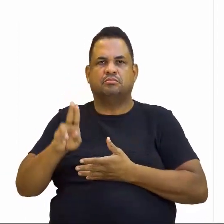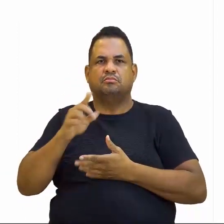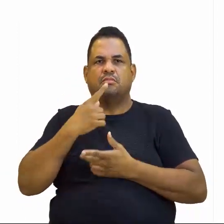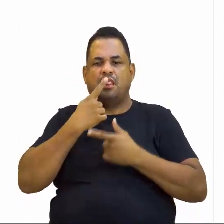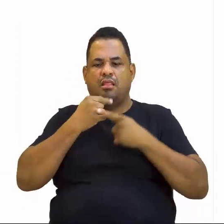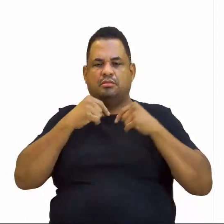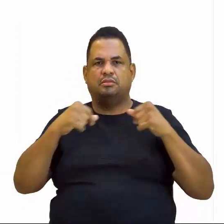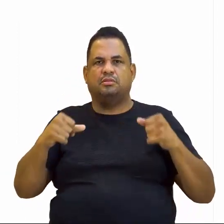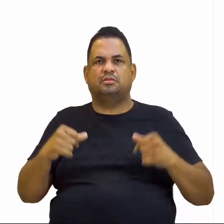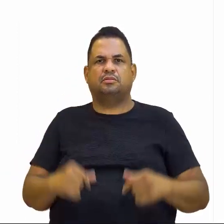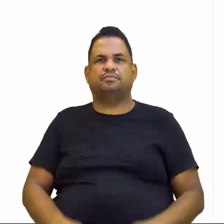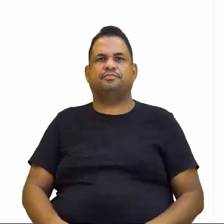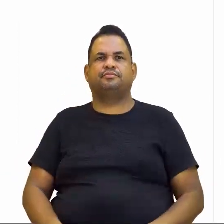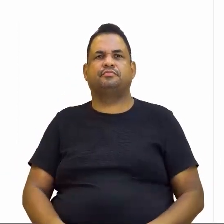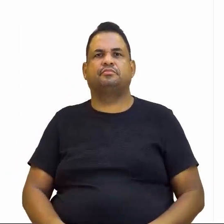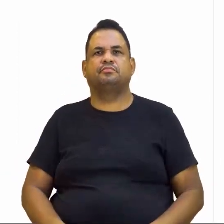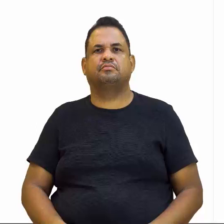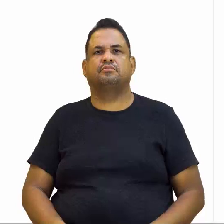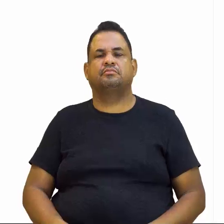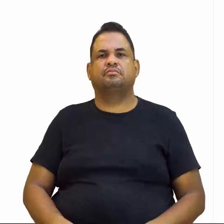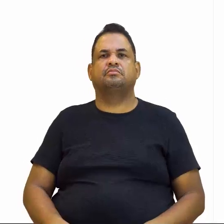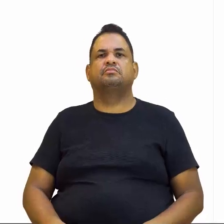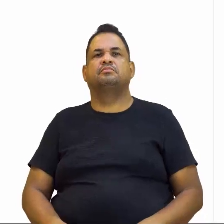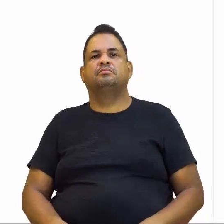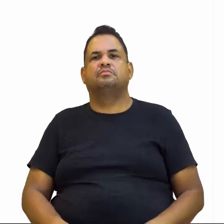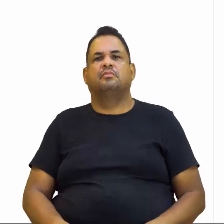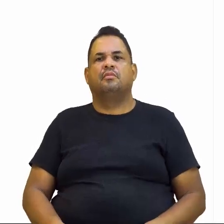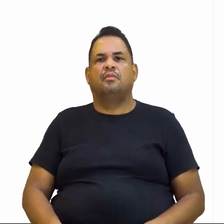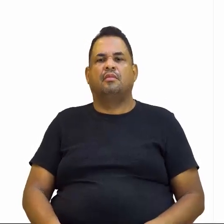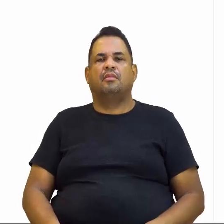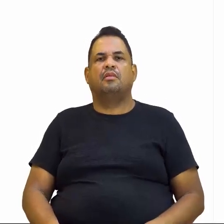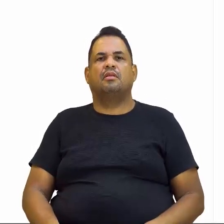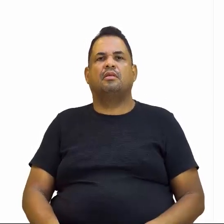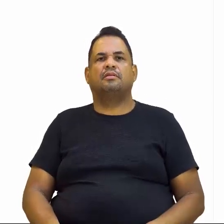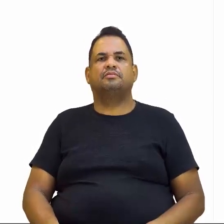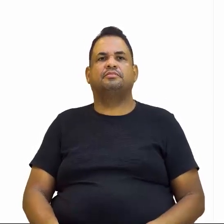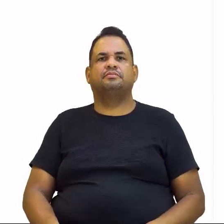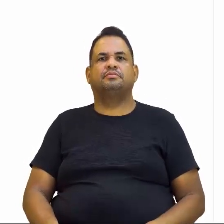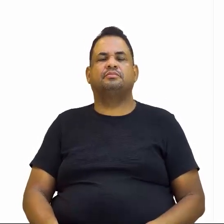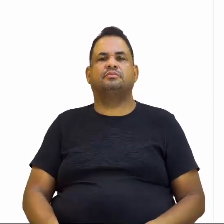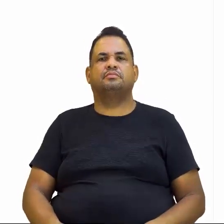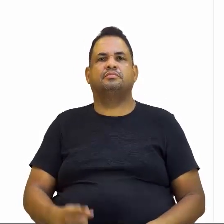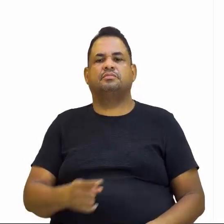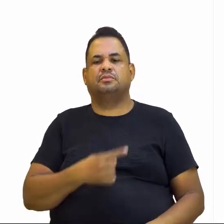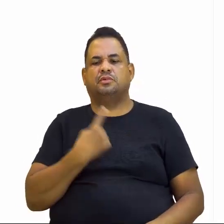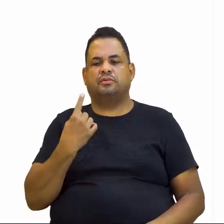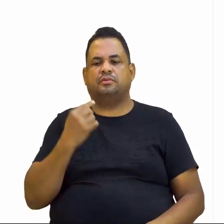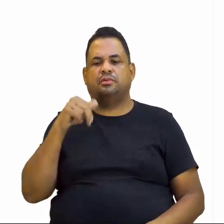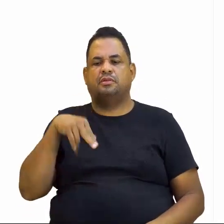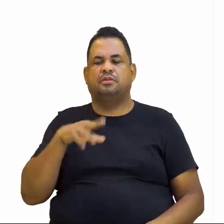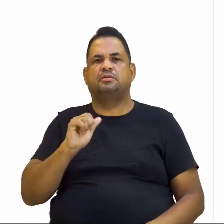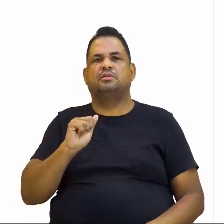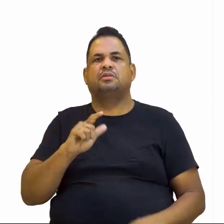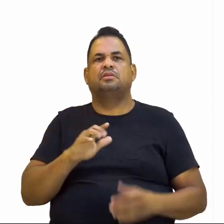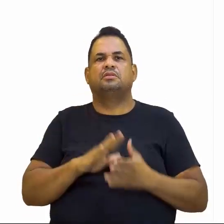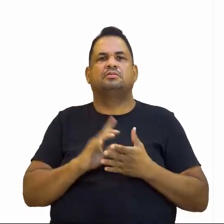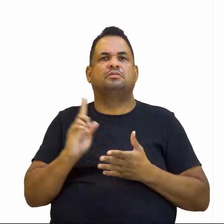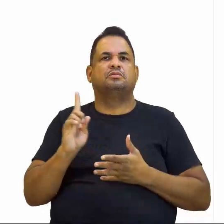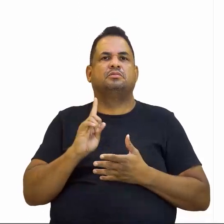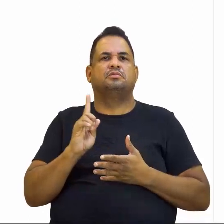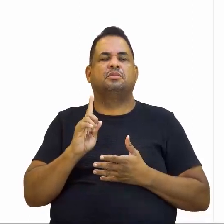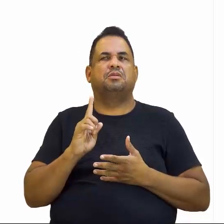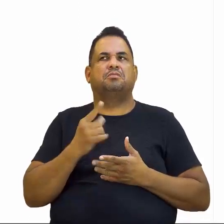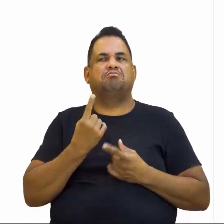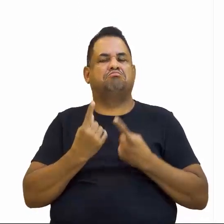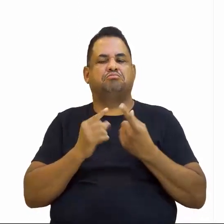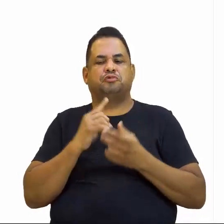dos sais. A gente falou do cloreto de sódio até então, mas ele não é o único sal